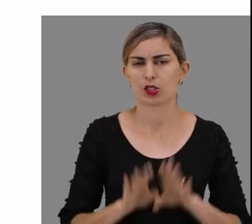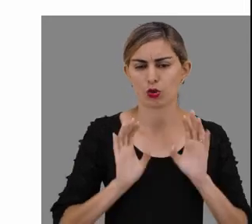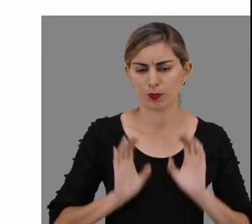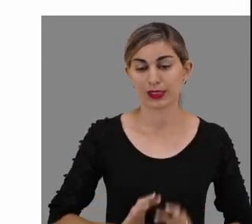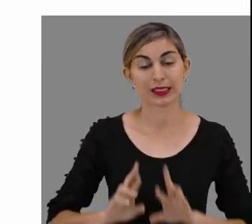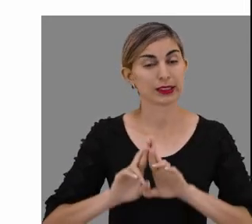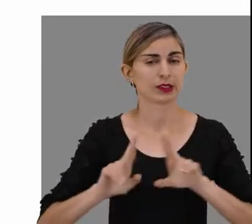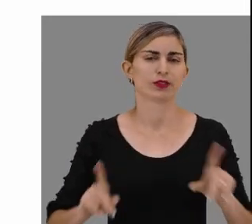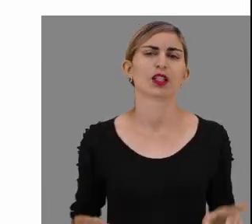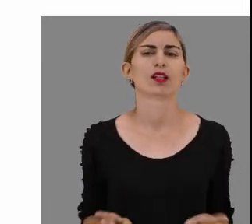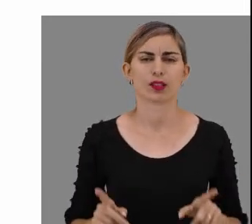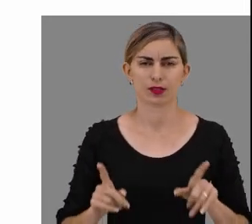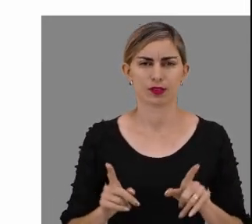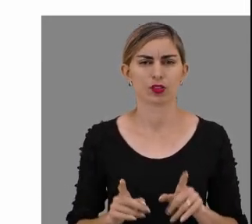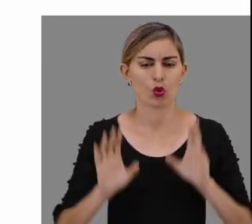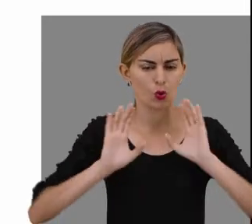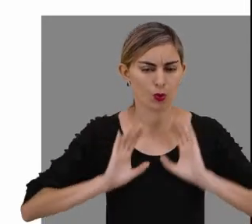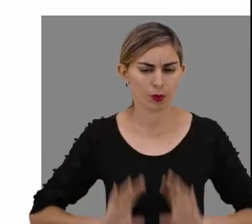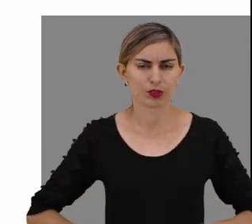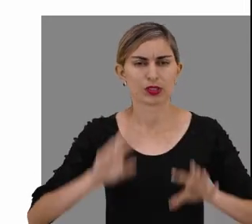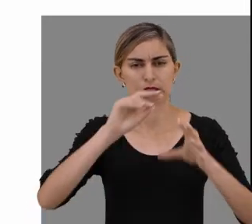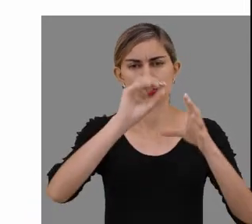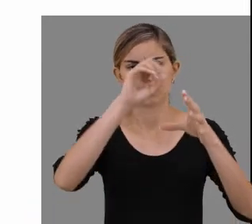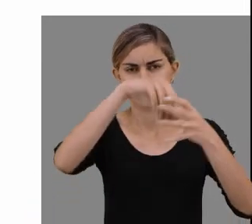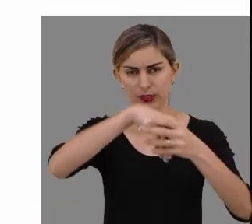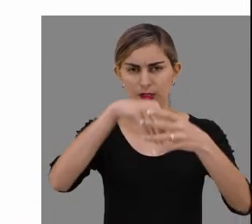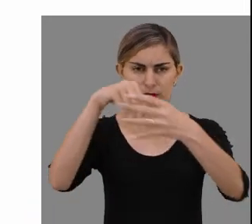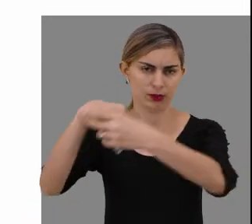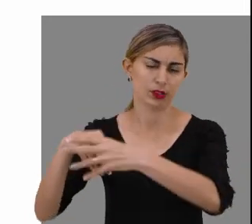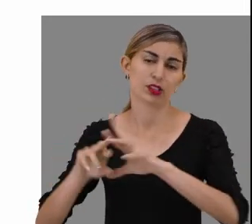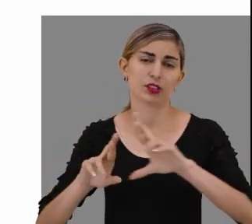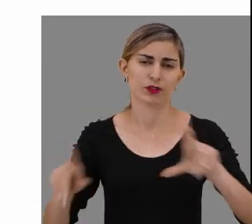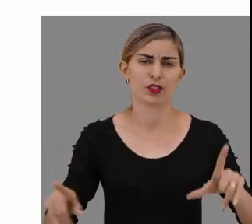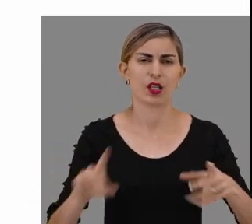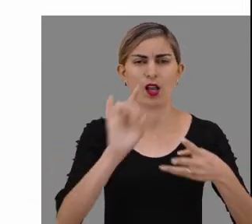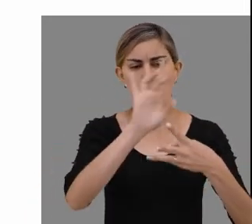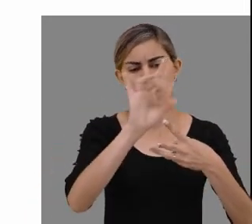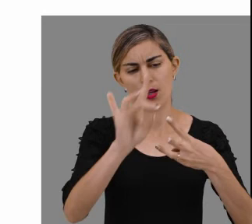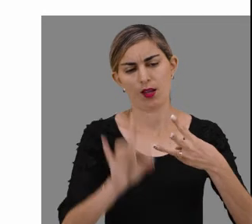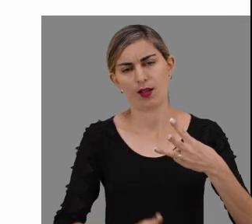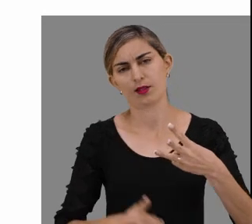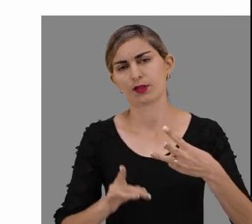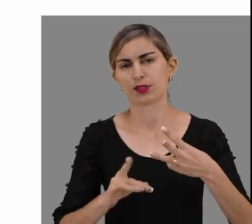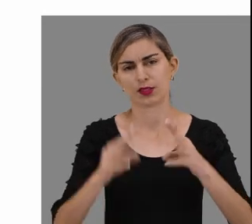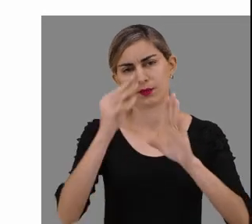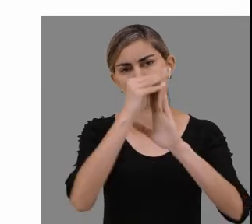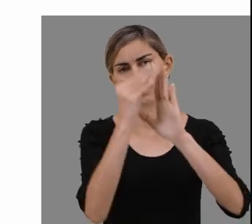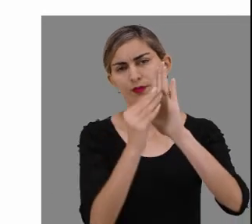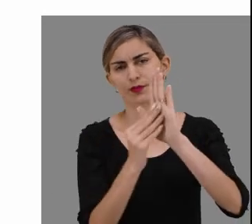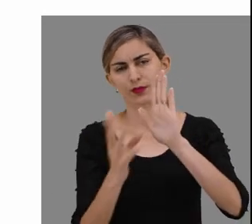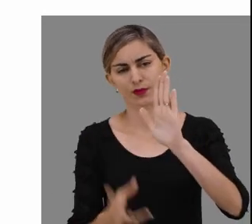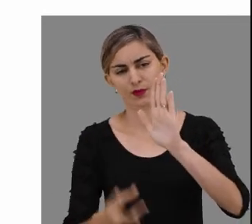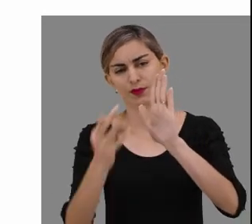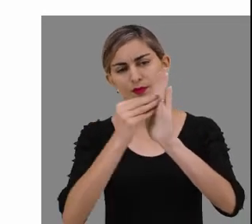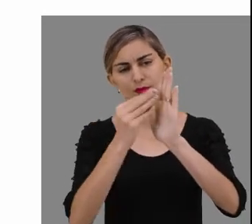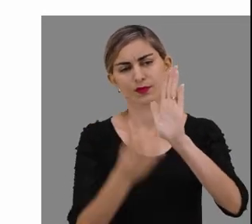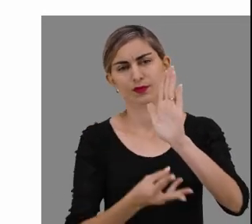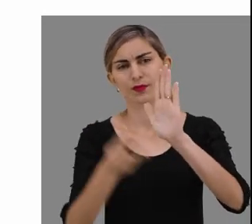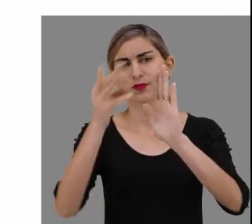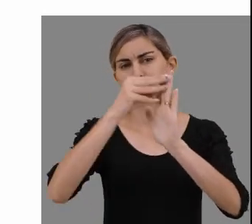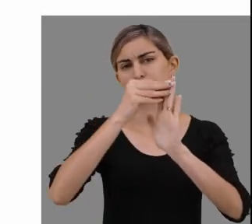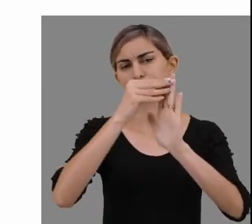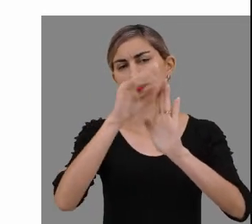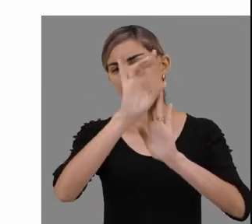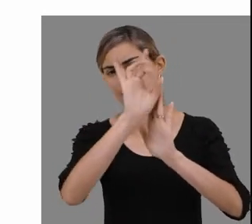com comportamentos diferentes. Esses comportamentos diferentes são definidos em cada subclasse que vai herdar o método